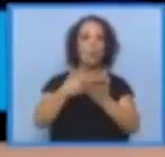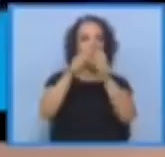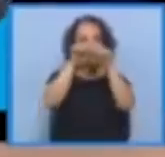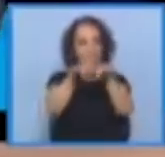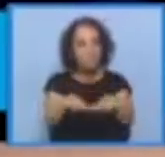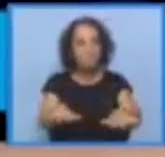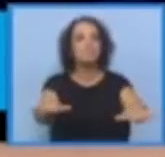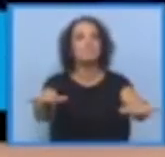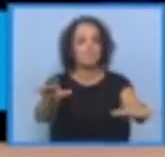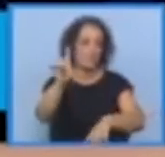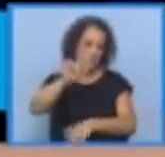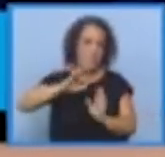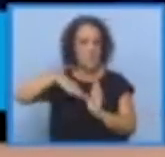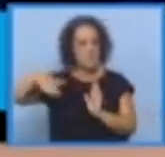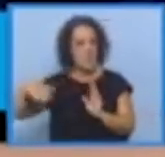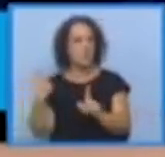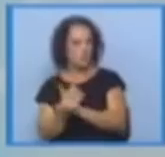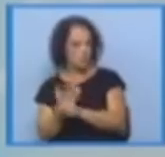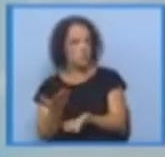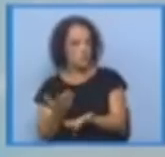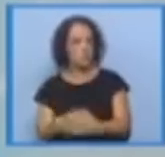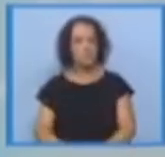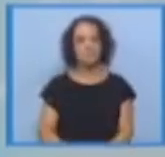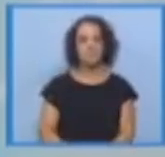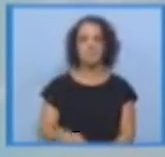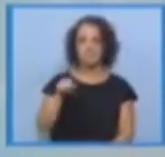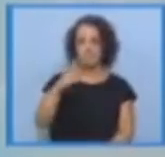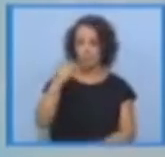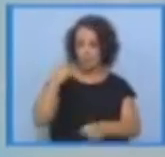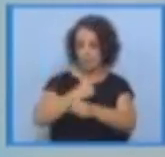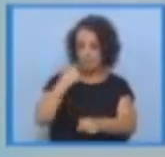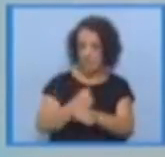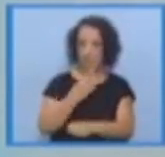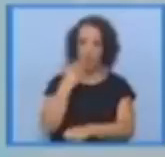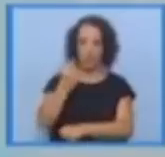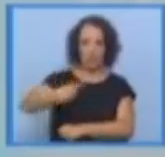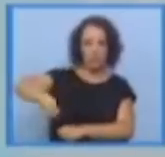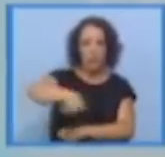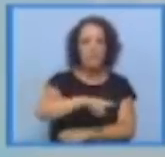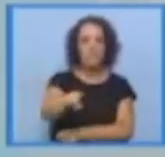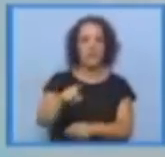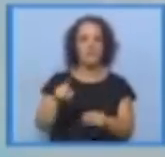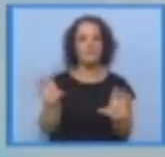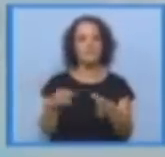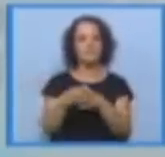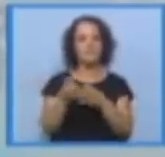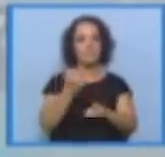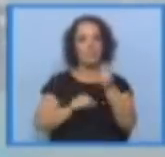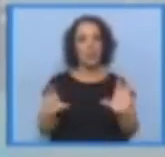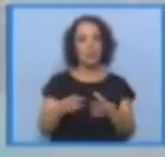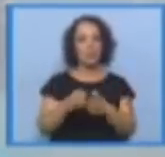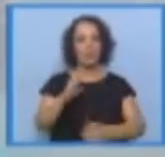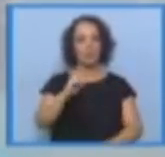Igreja e mesmo das ciências. E por aquilo que foi, enfim, do muito trabalho que teve junto dos jovens, o movimento de jovens Shalom e a comunidade de